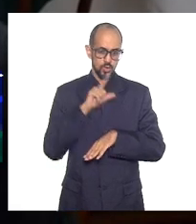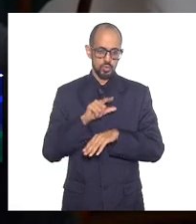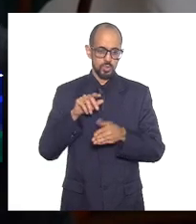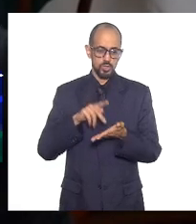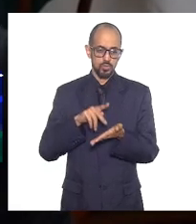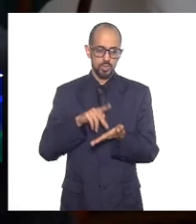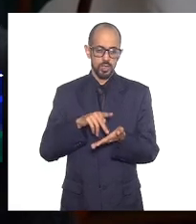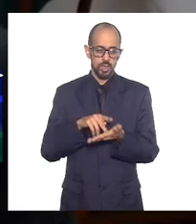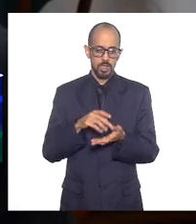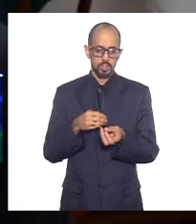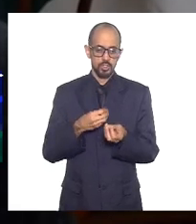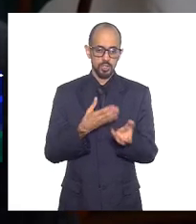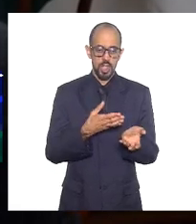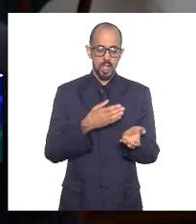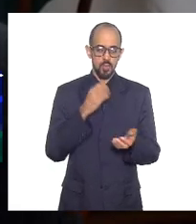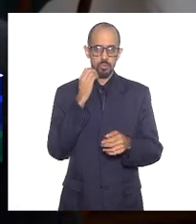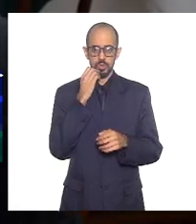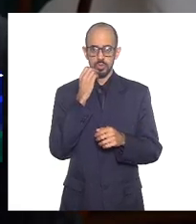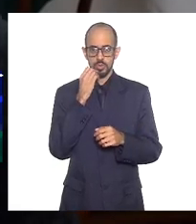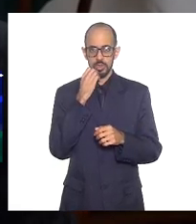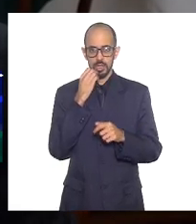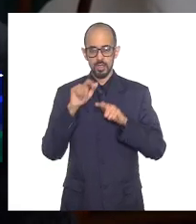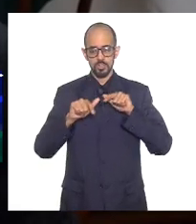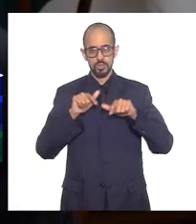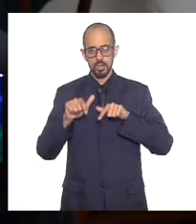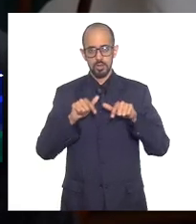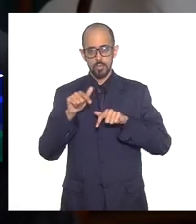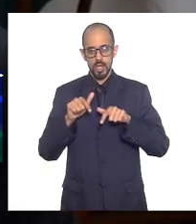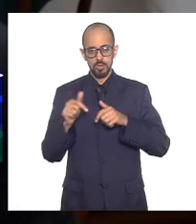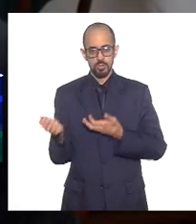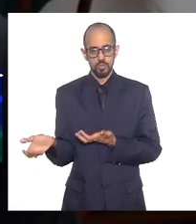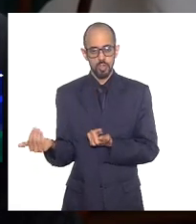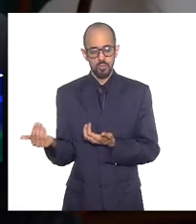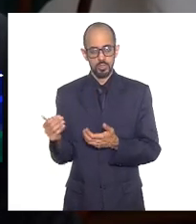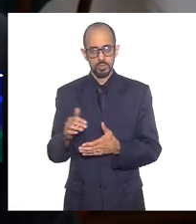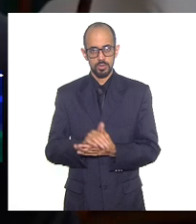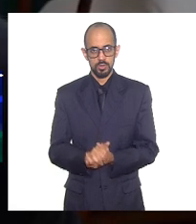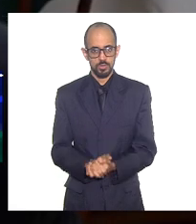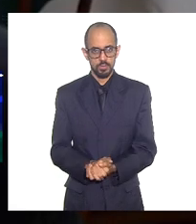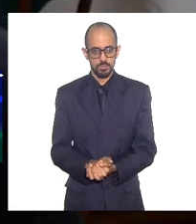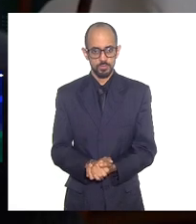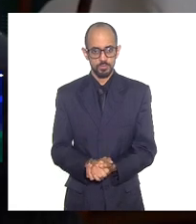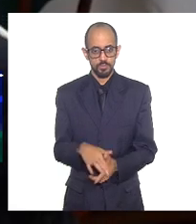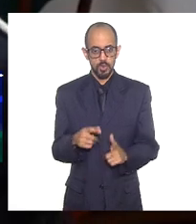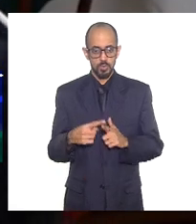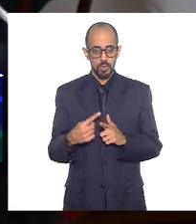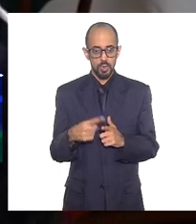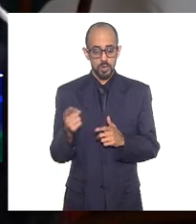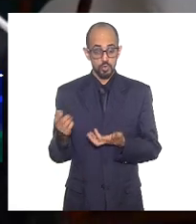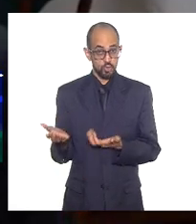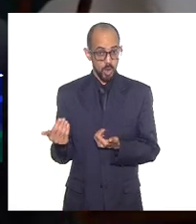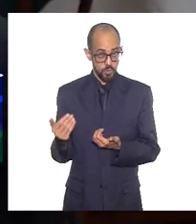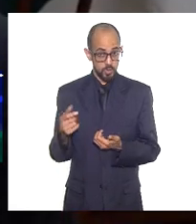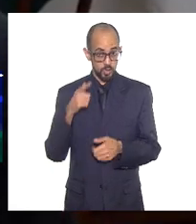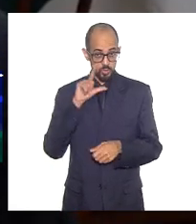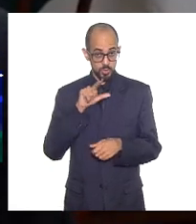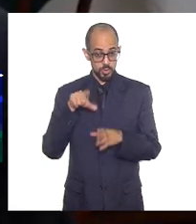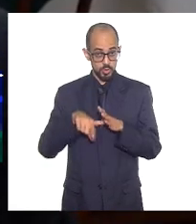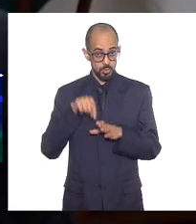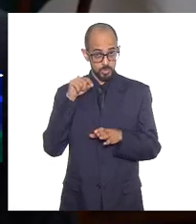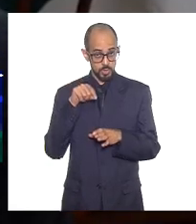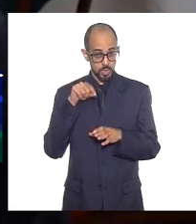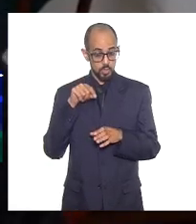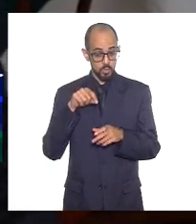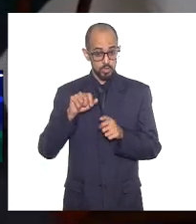dar oportunidades de empregos para que os jovens, porque os jovens tivessem a opção de ter